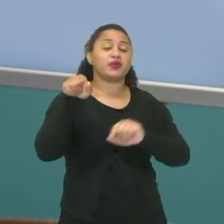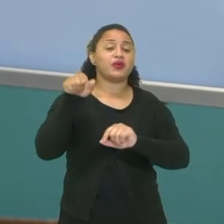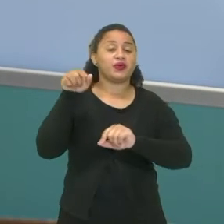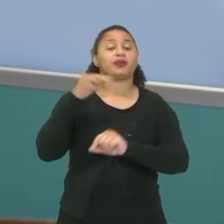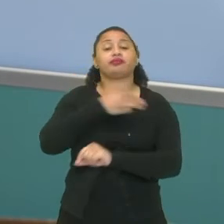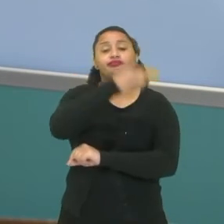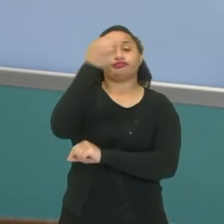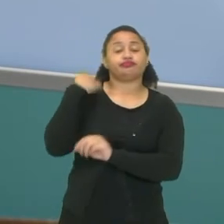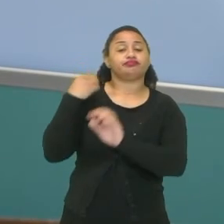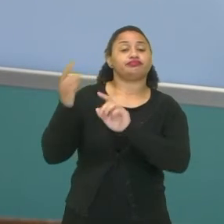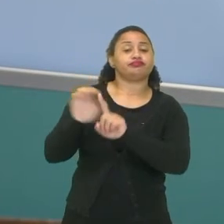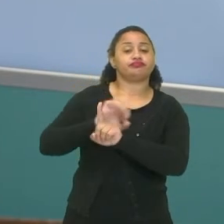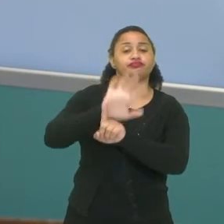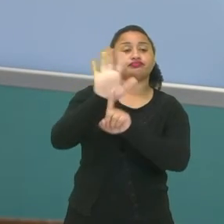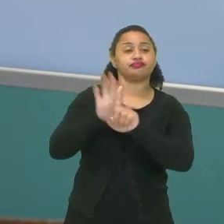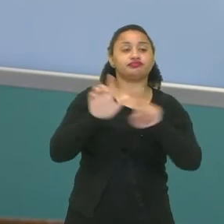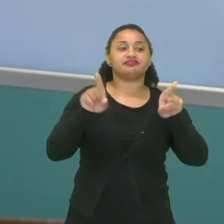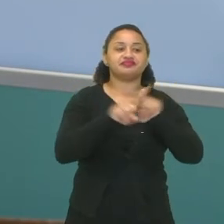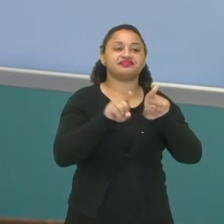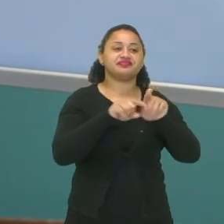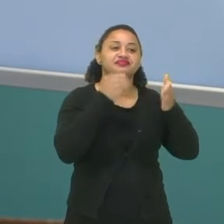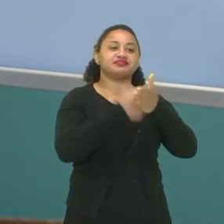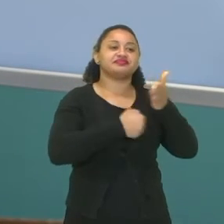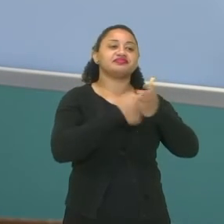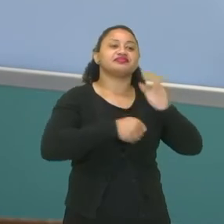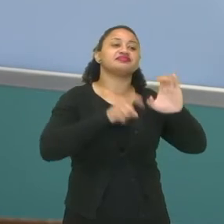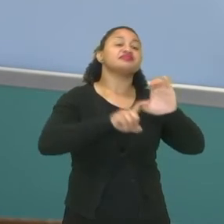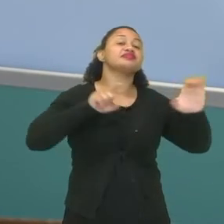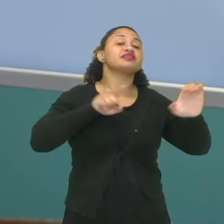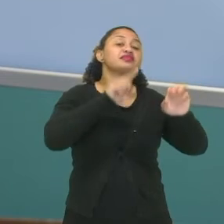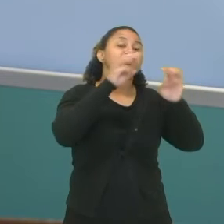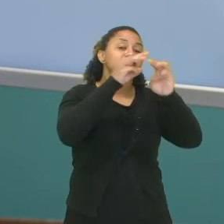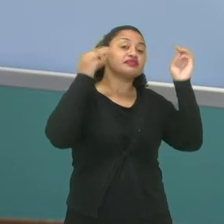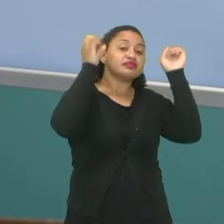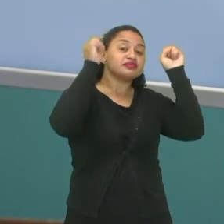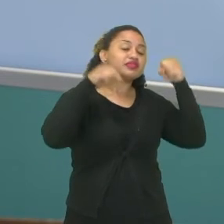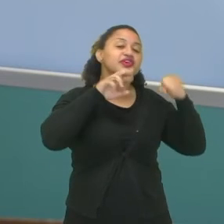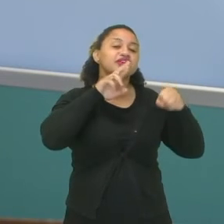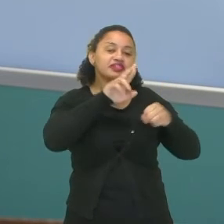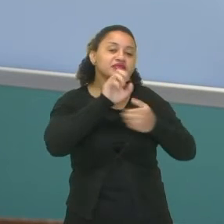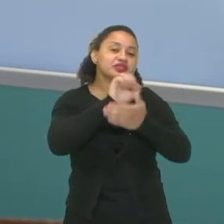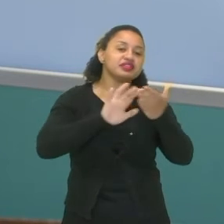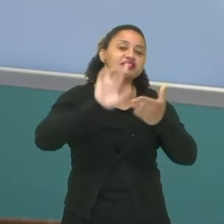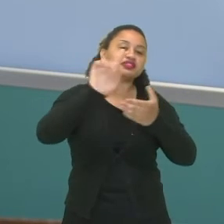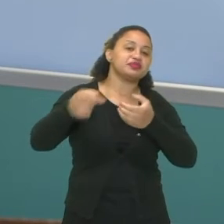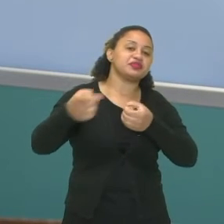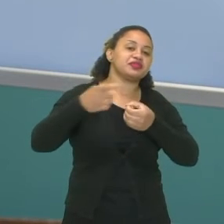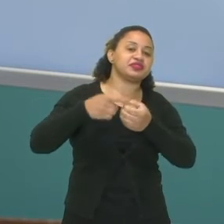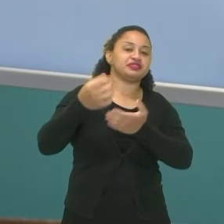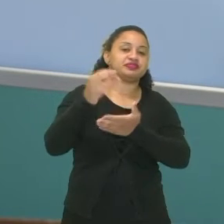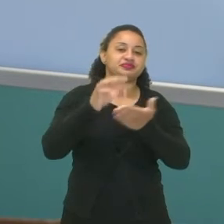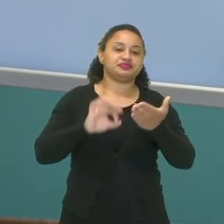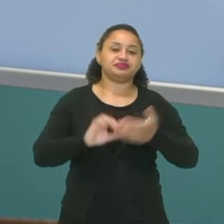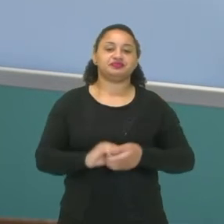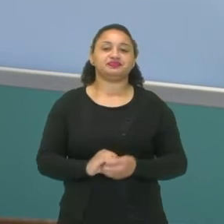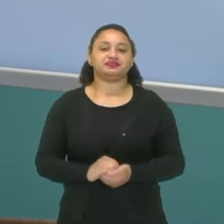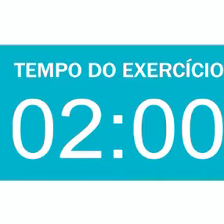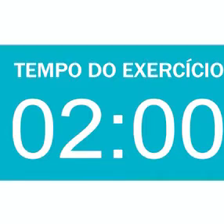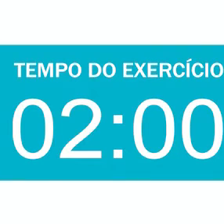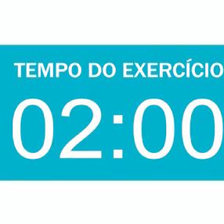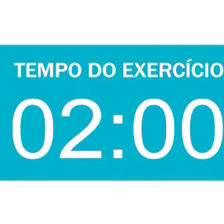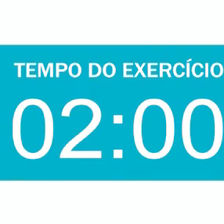a Virgem de Guadalupe e a luta pela independência do México? Responda a nossa atividade, a gente já corrige.